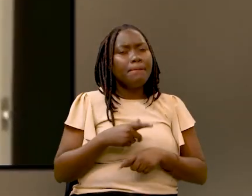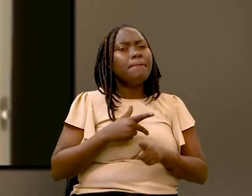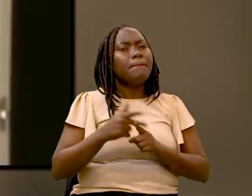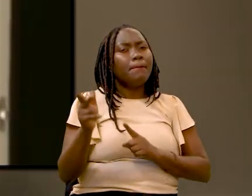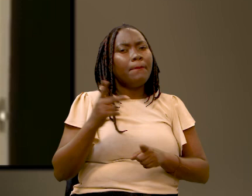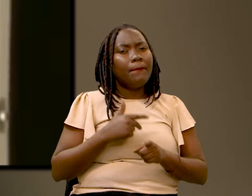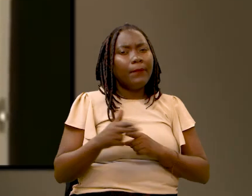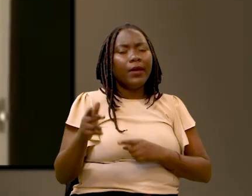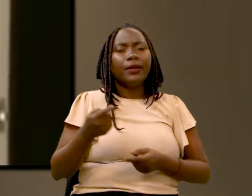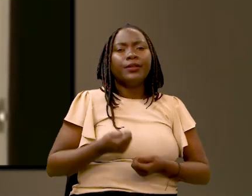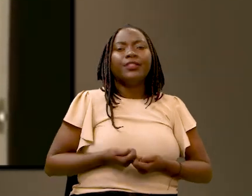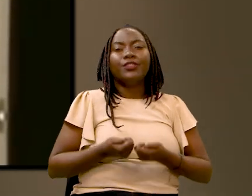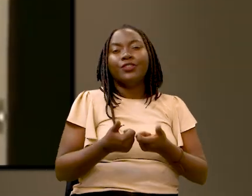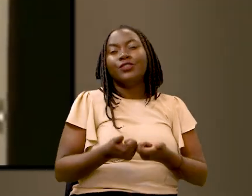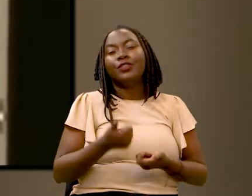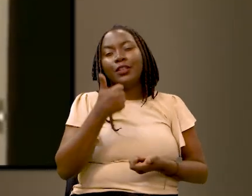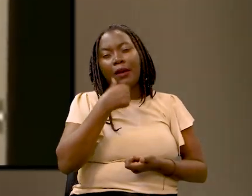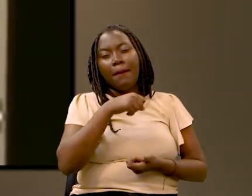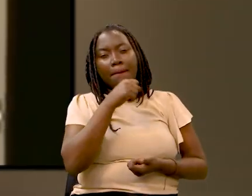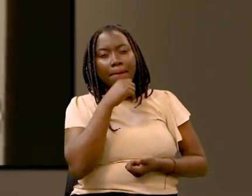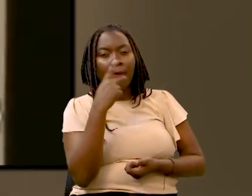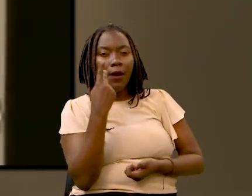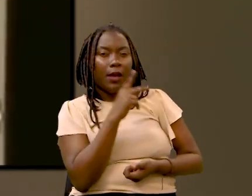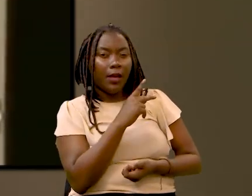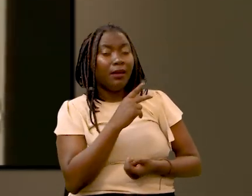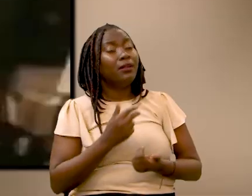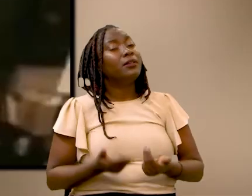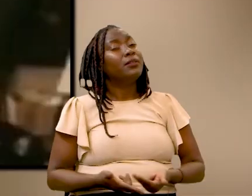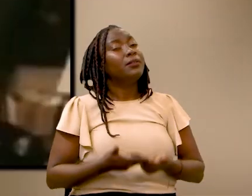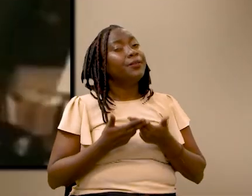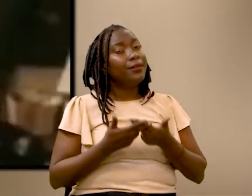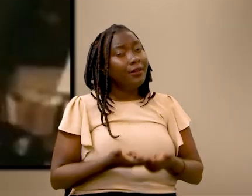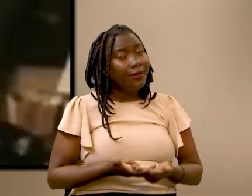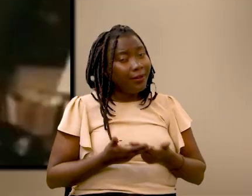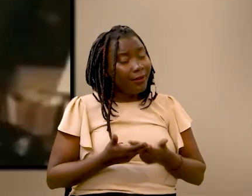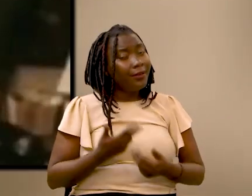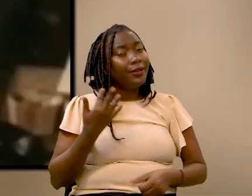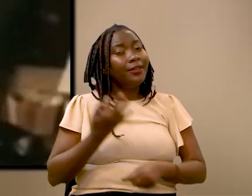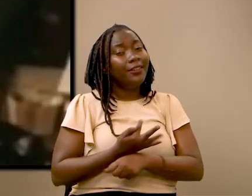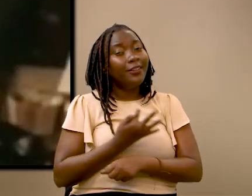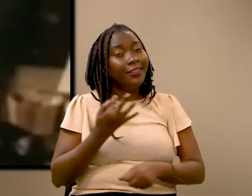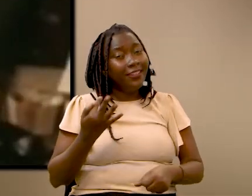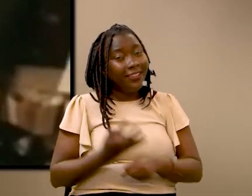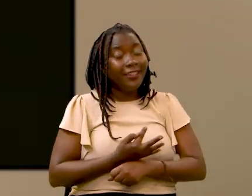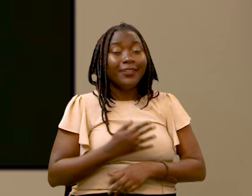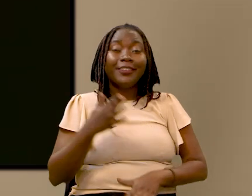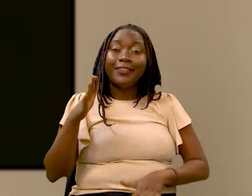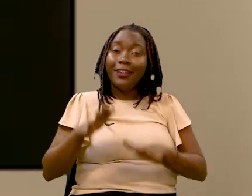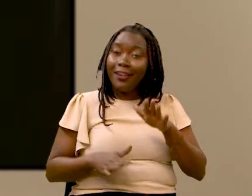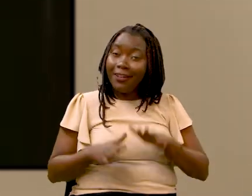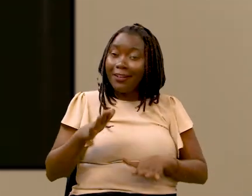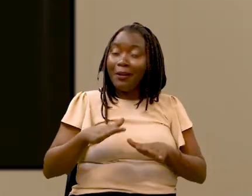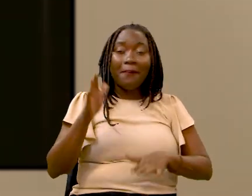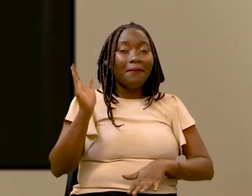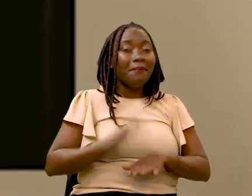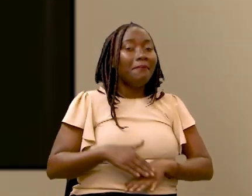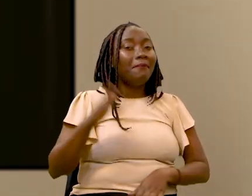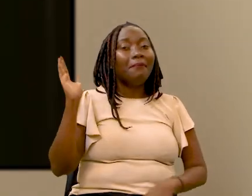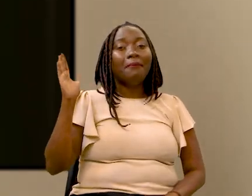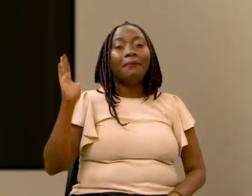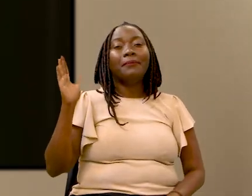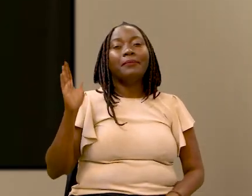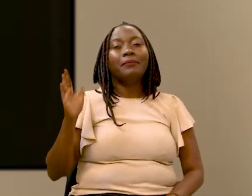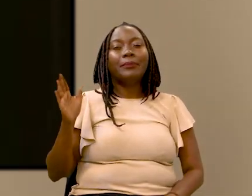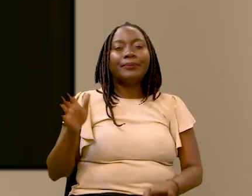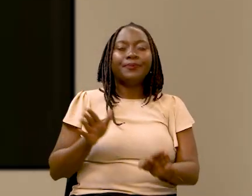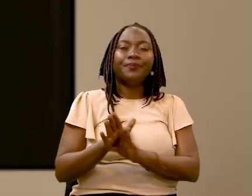como superá-la. A dica da mãe do personagem, tenha paciência e seja persistente, talvez seja uma das mais